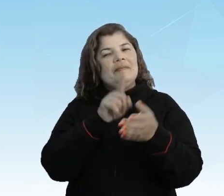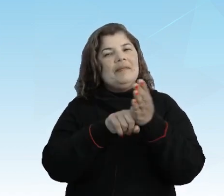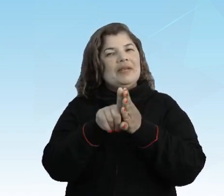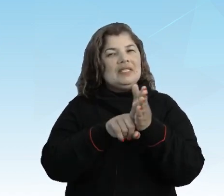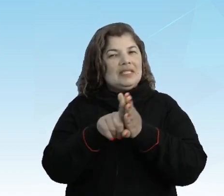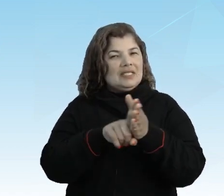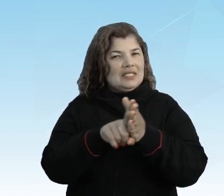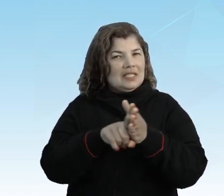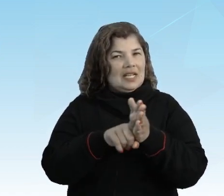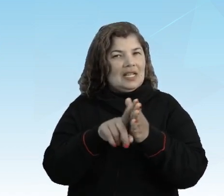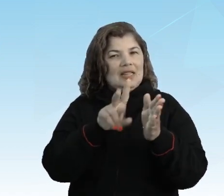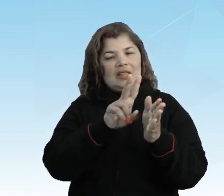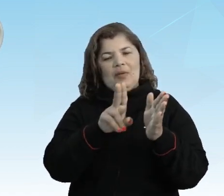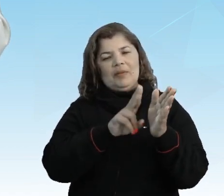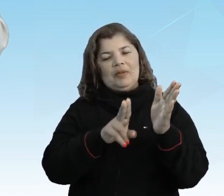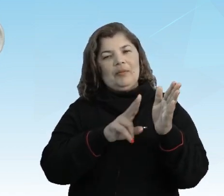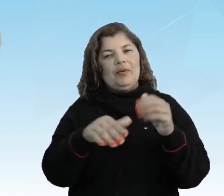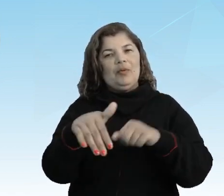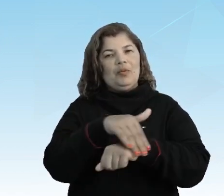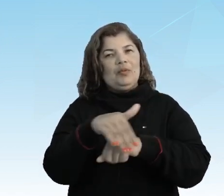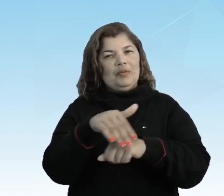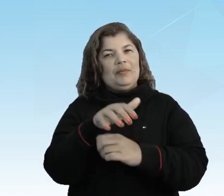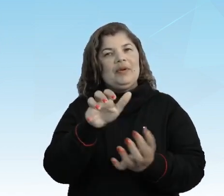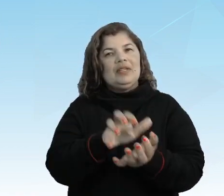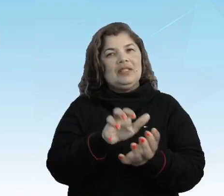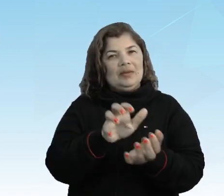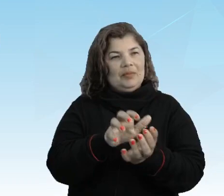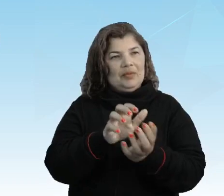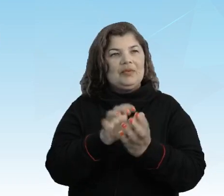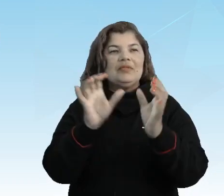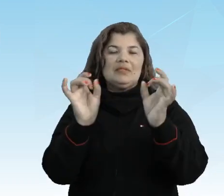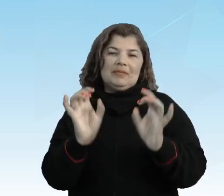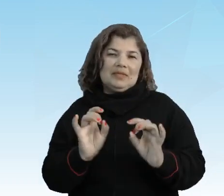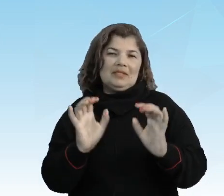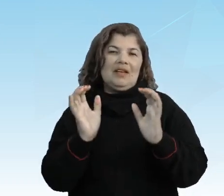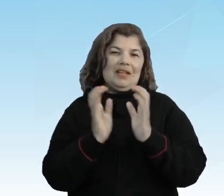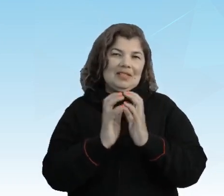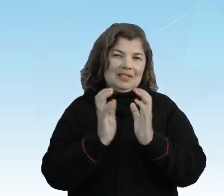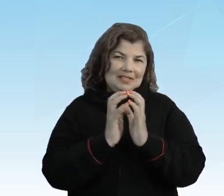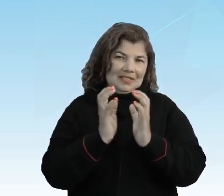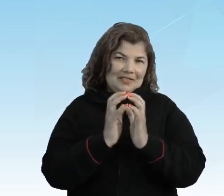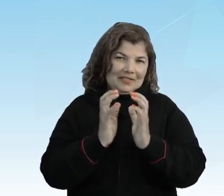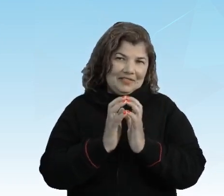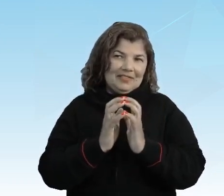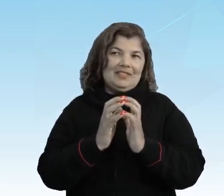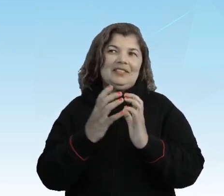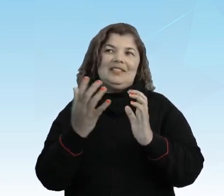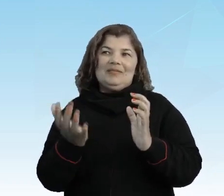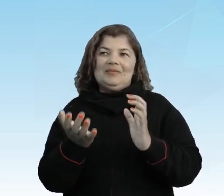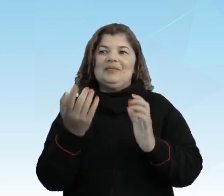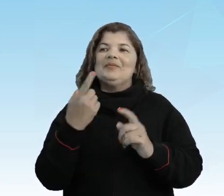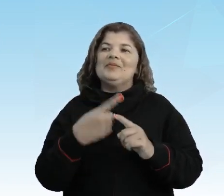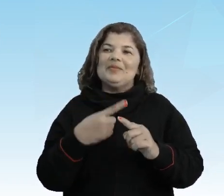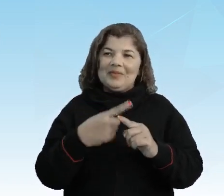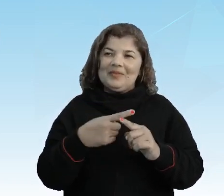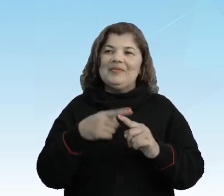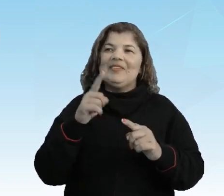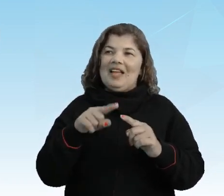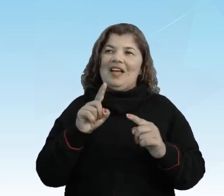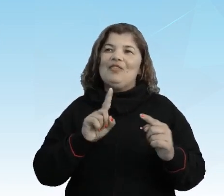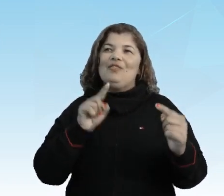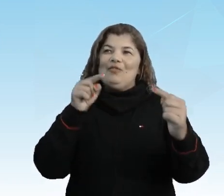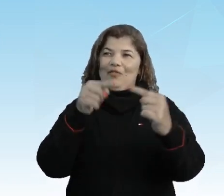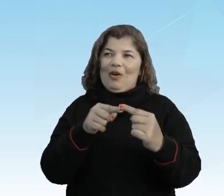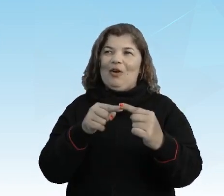pesquisar, certo? Nome de ruas de Pernambuco, em especial Recife, né? Em especial porque foi o foco, certo?